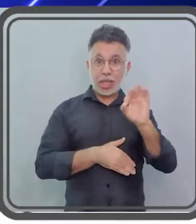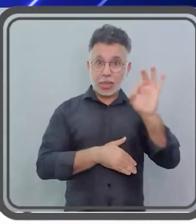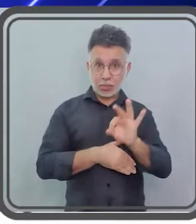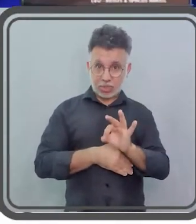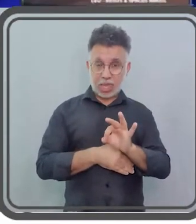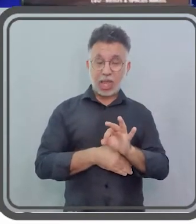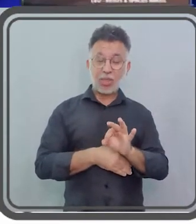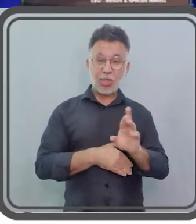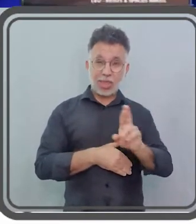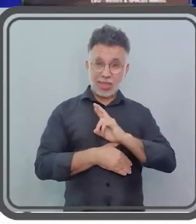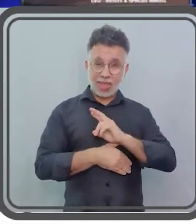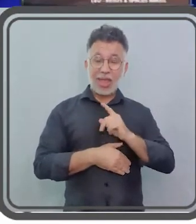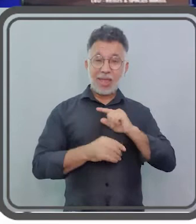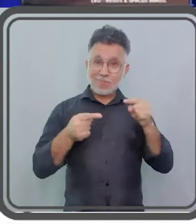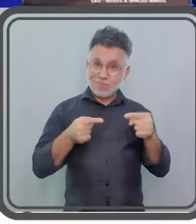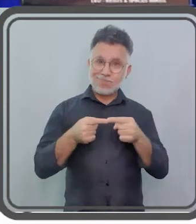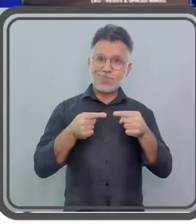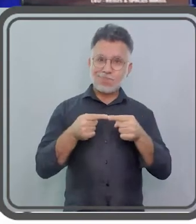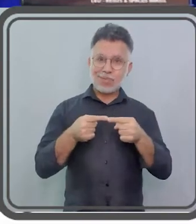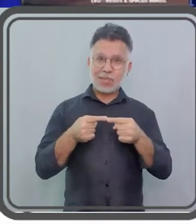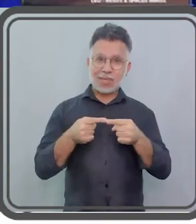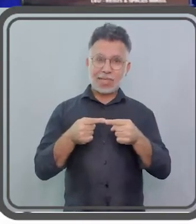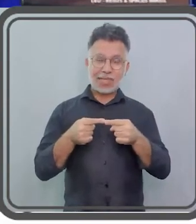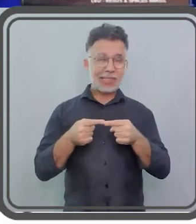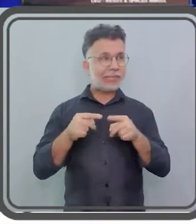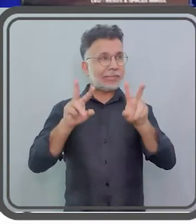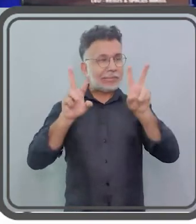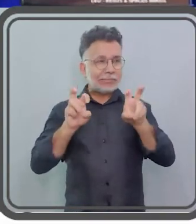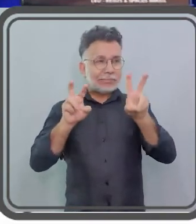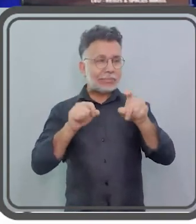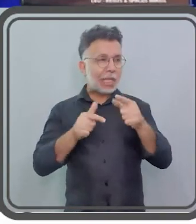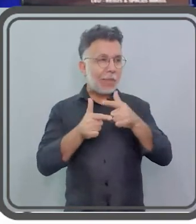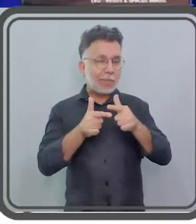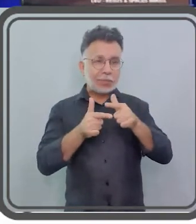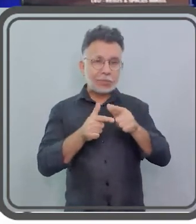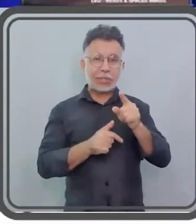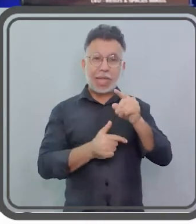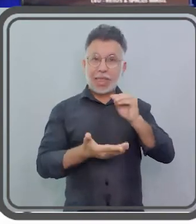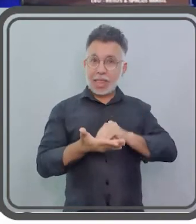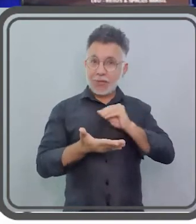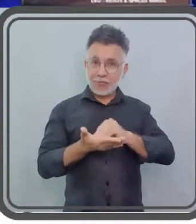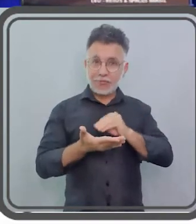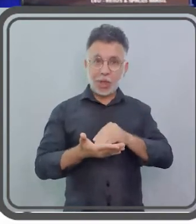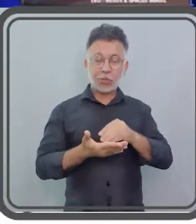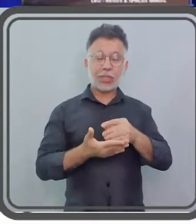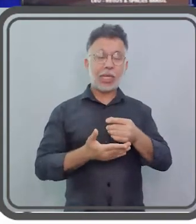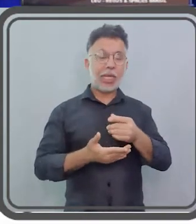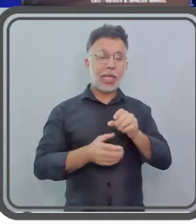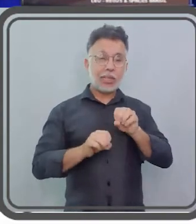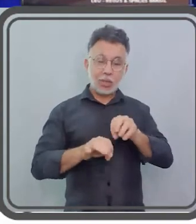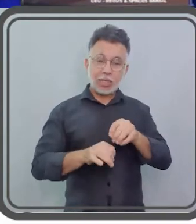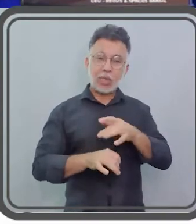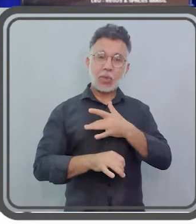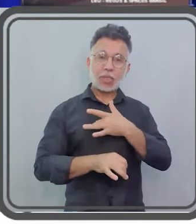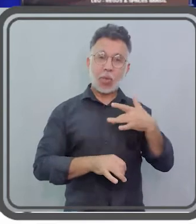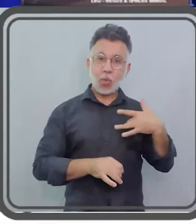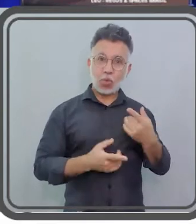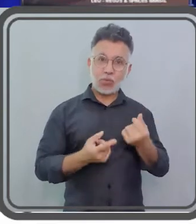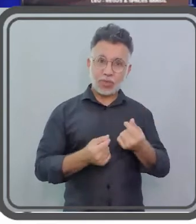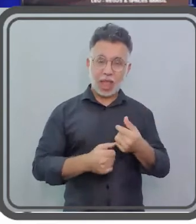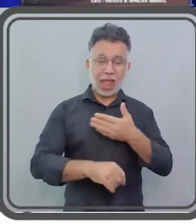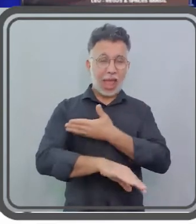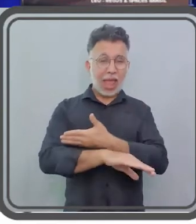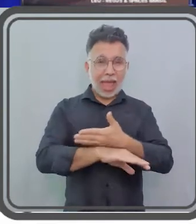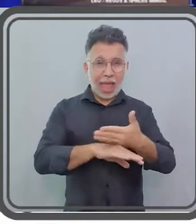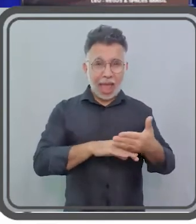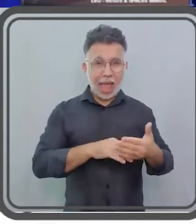diagnósticos têm conexão com situações de falta de educação em saúde financeira, hábitos de consumo